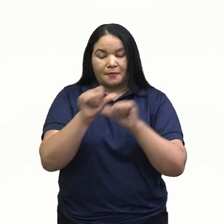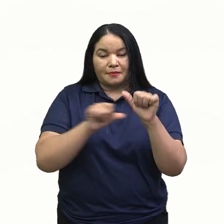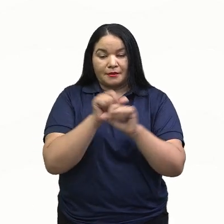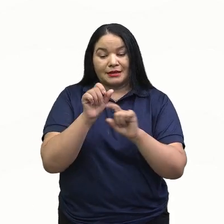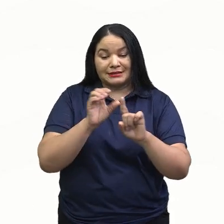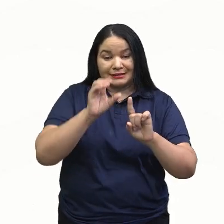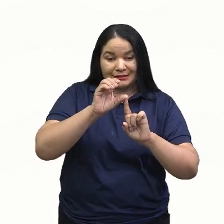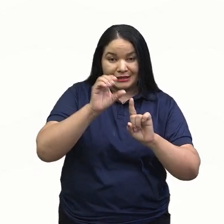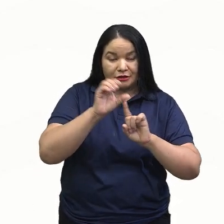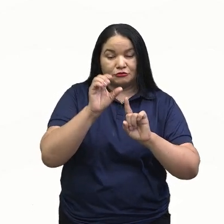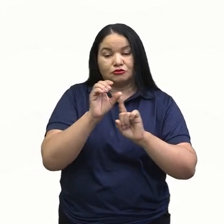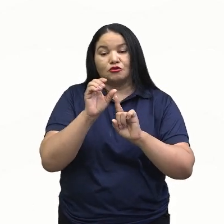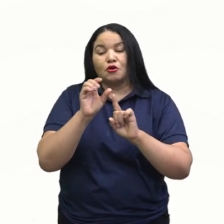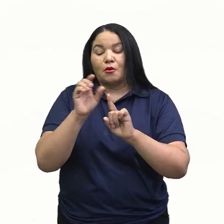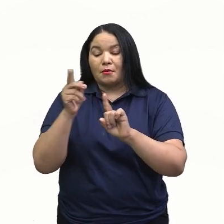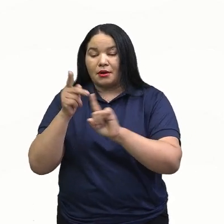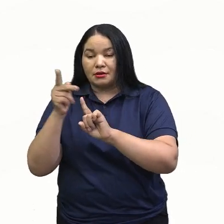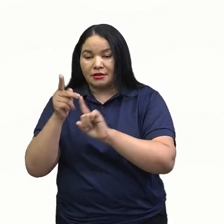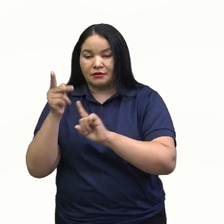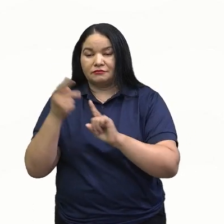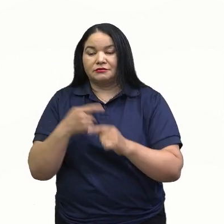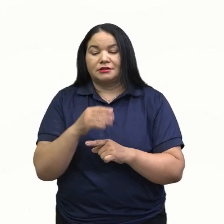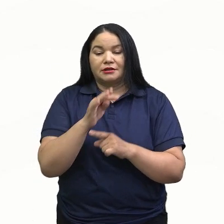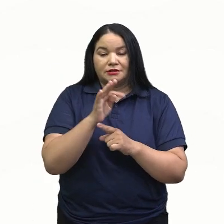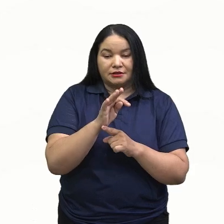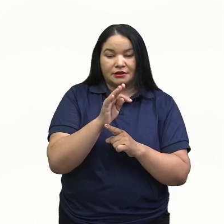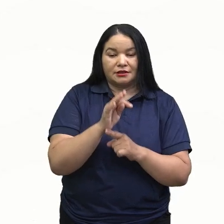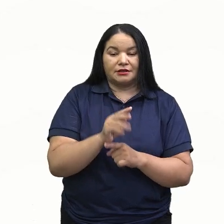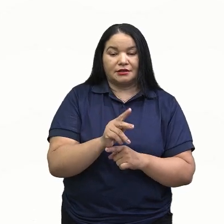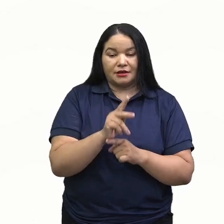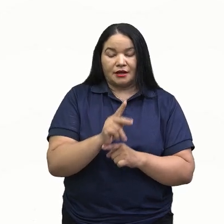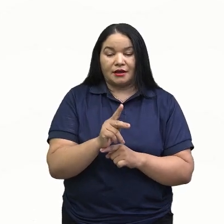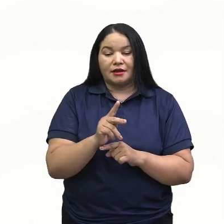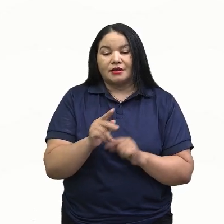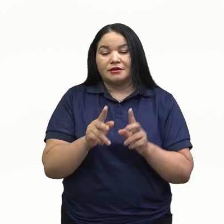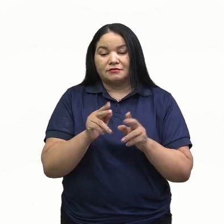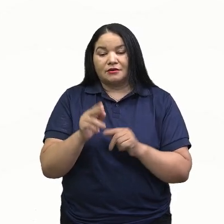Kelvin, TK vai ser igual a TC mais